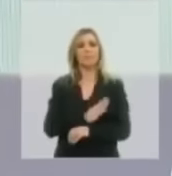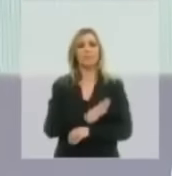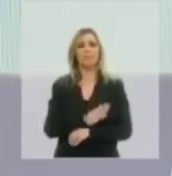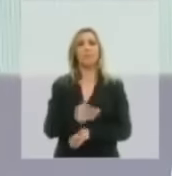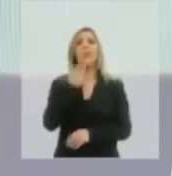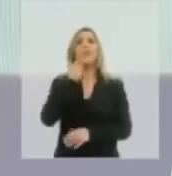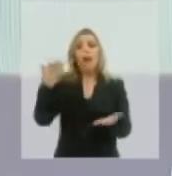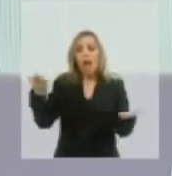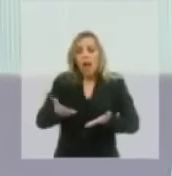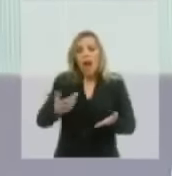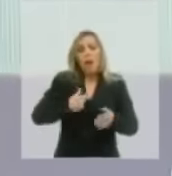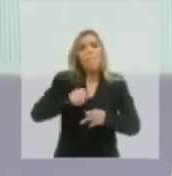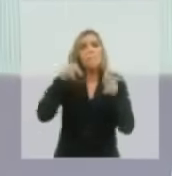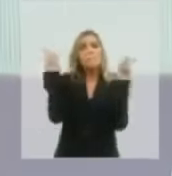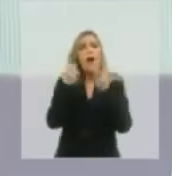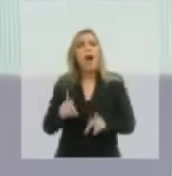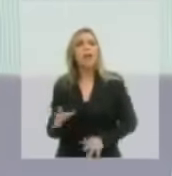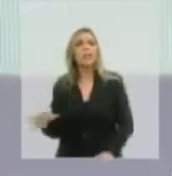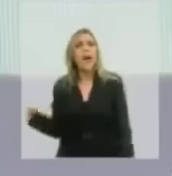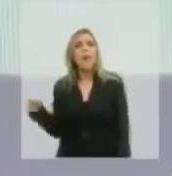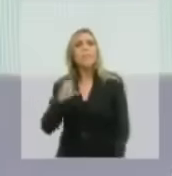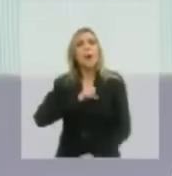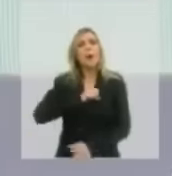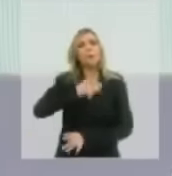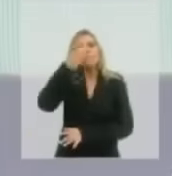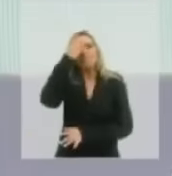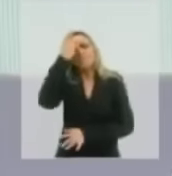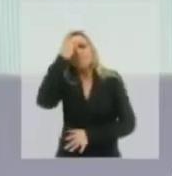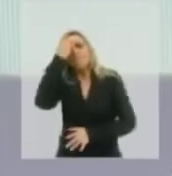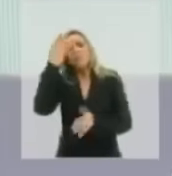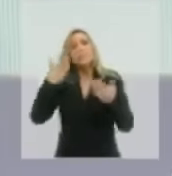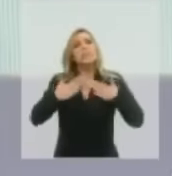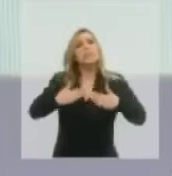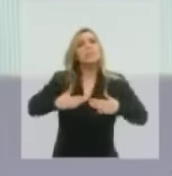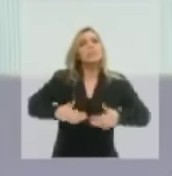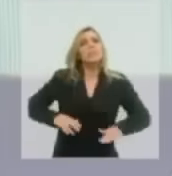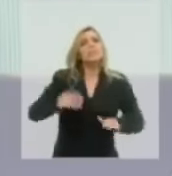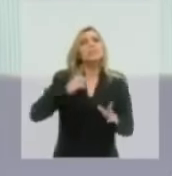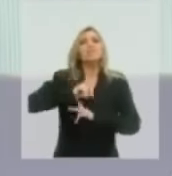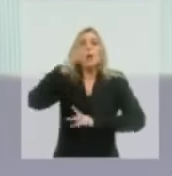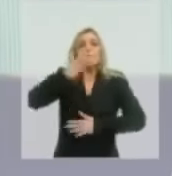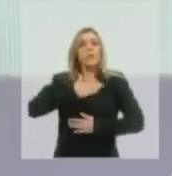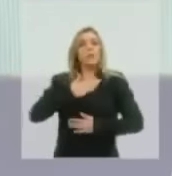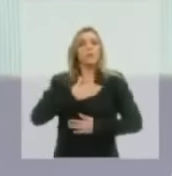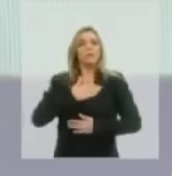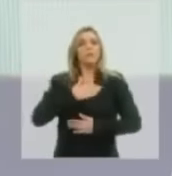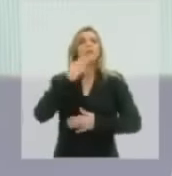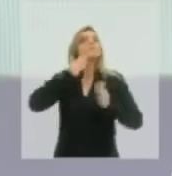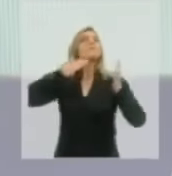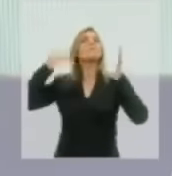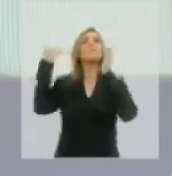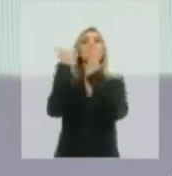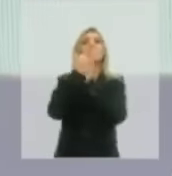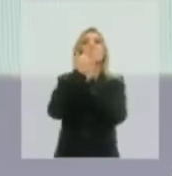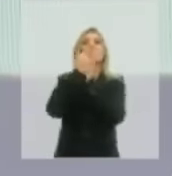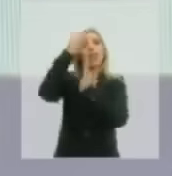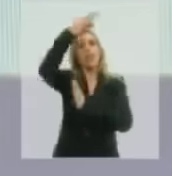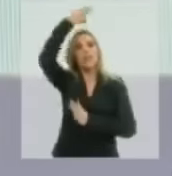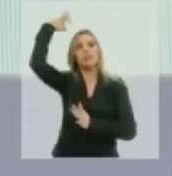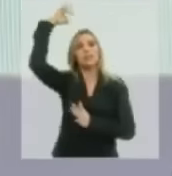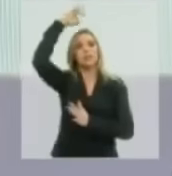haverá paz amor sabedoria e discernimento mansidão domínio pronto mas acima de tudo o teu santo spirito pai